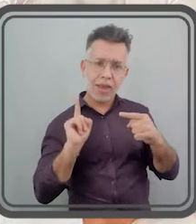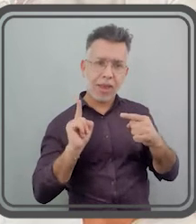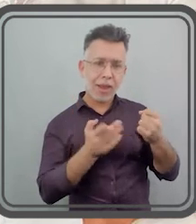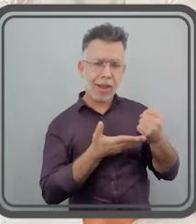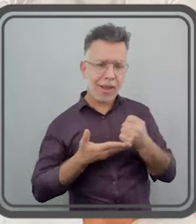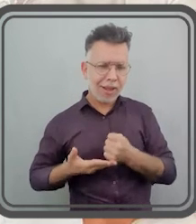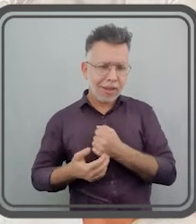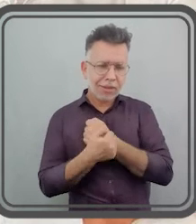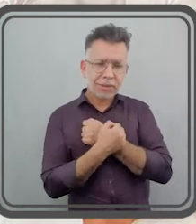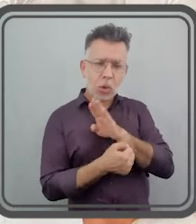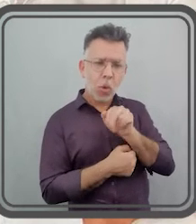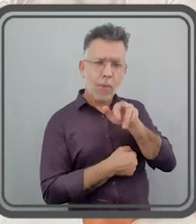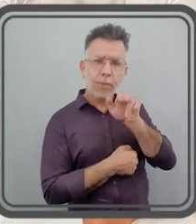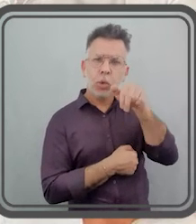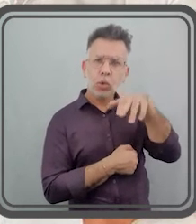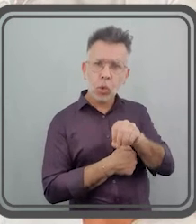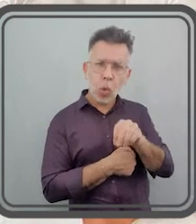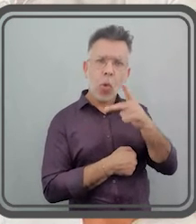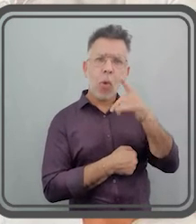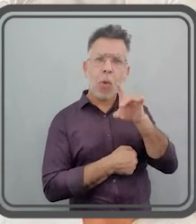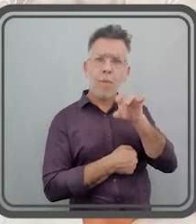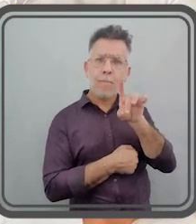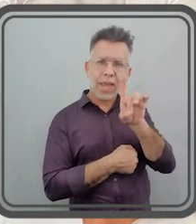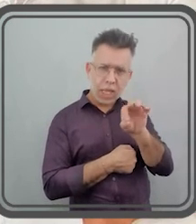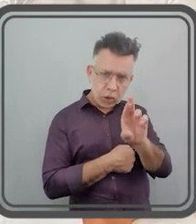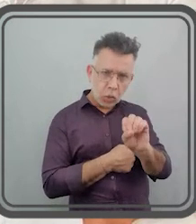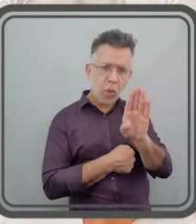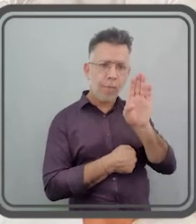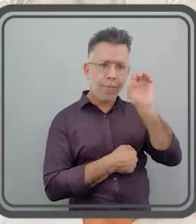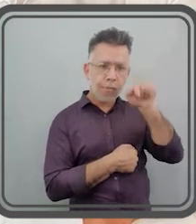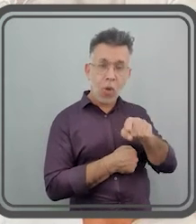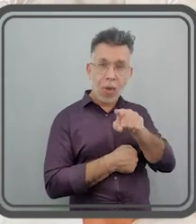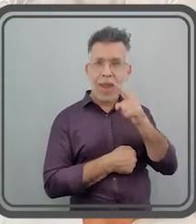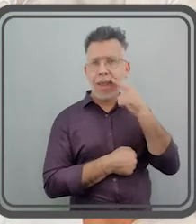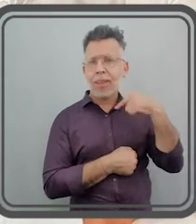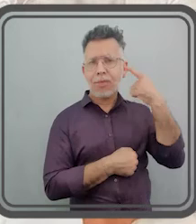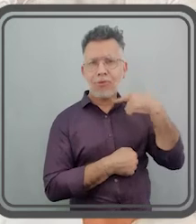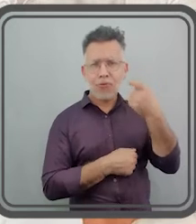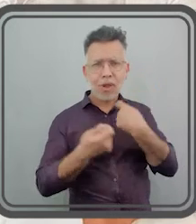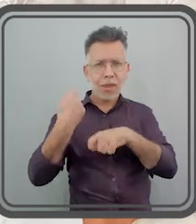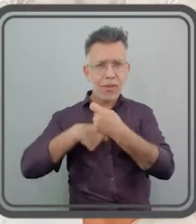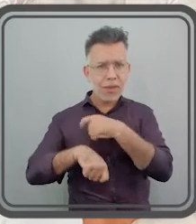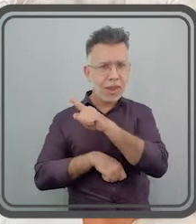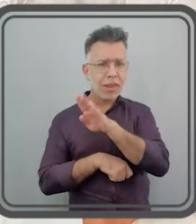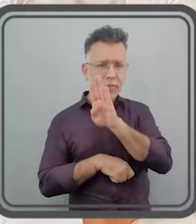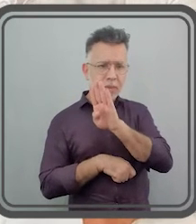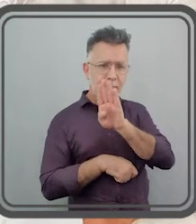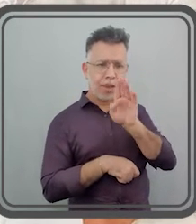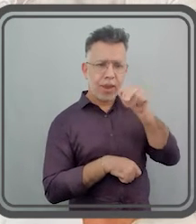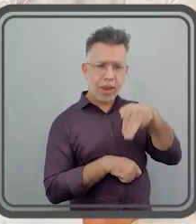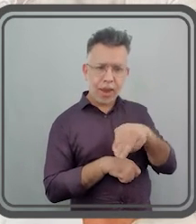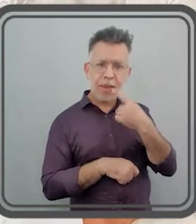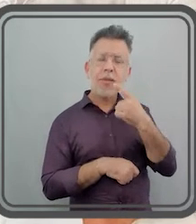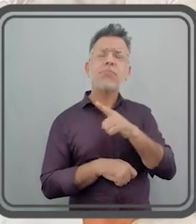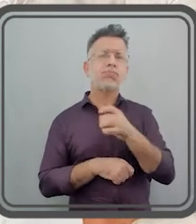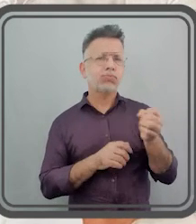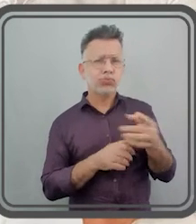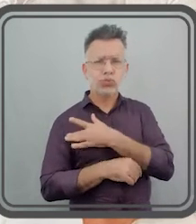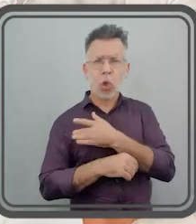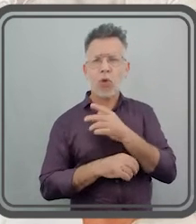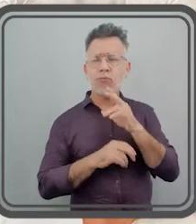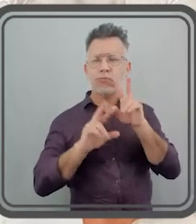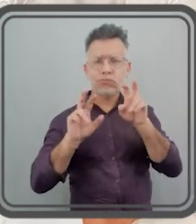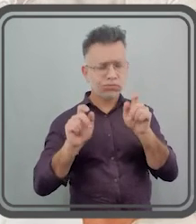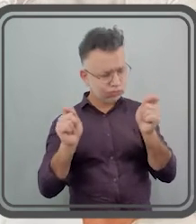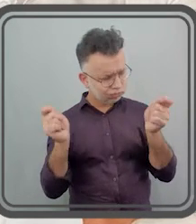percebo que ele disse o Bruno Pedro Ball ele tem prendedor advogado lá na bb DM né já pode comunicação e uma Dilma novos tempos do